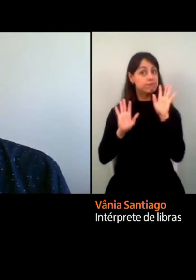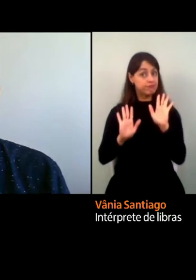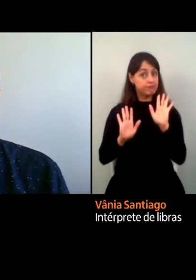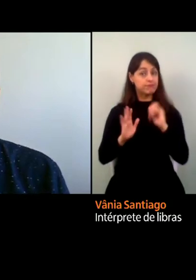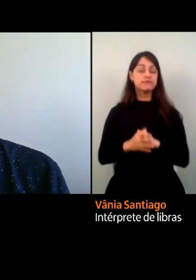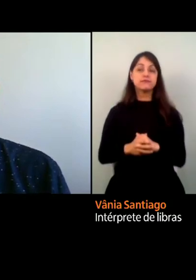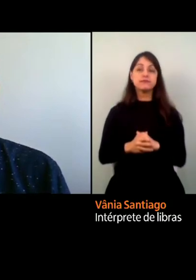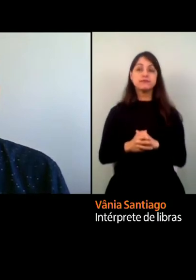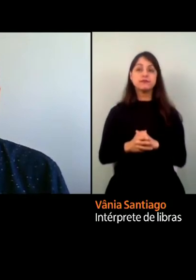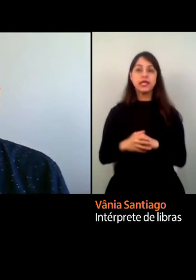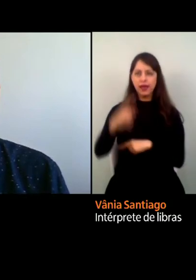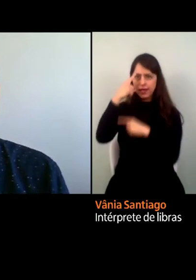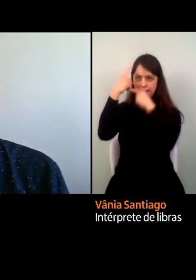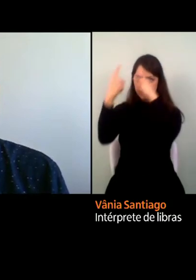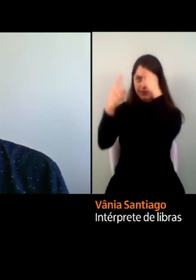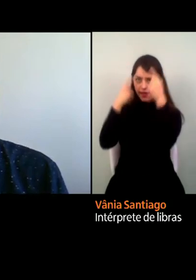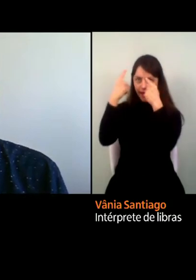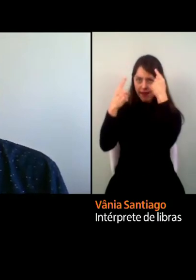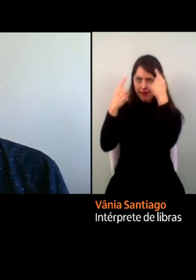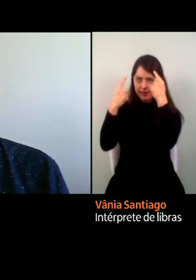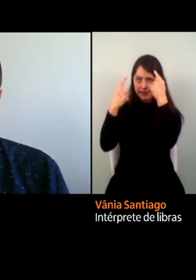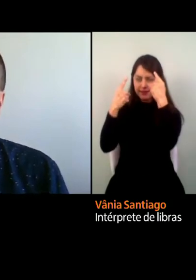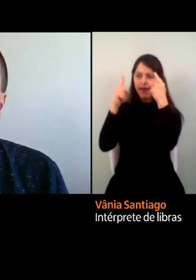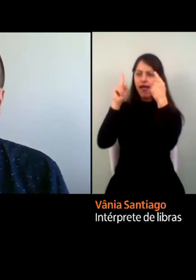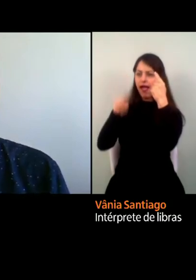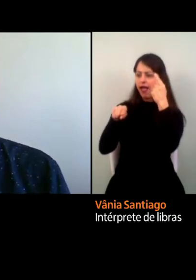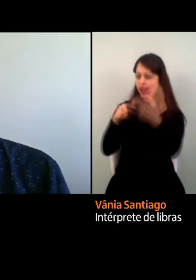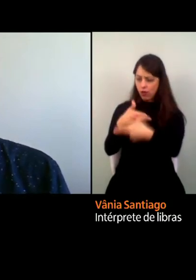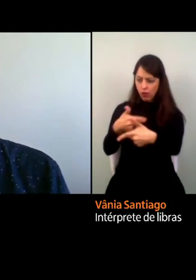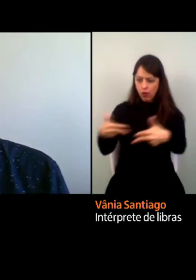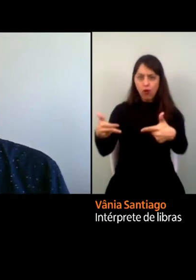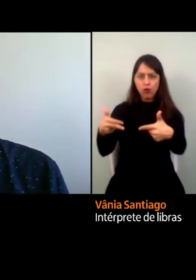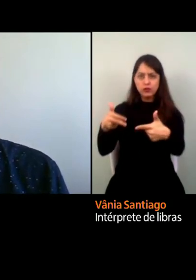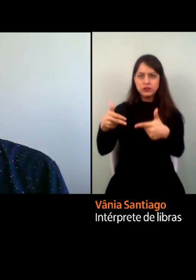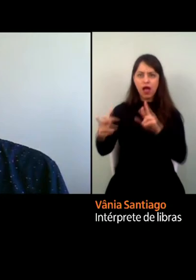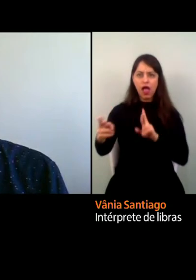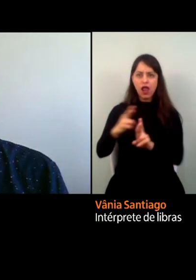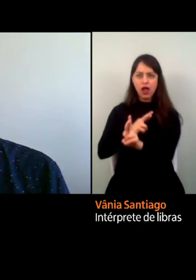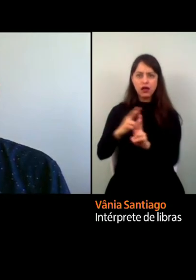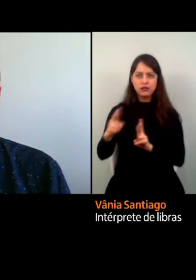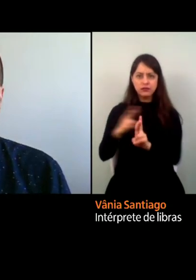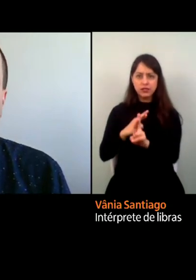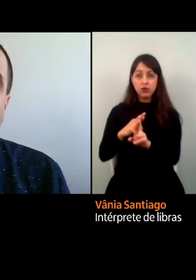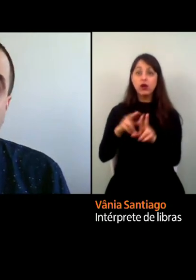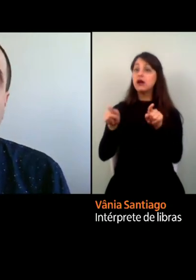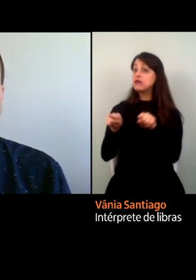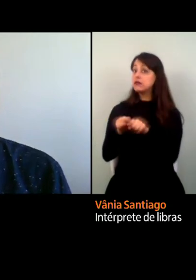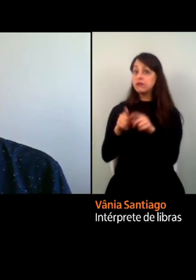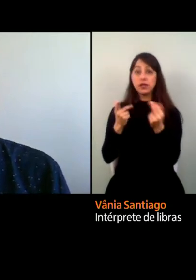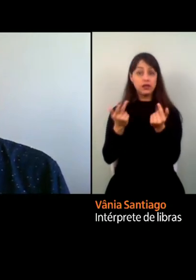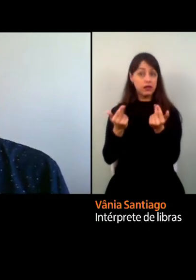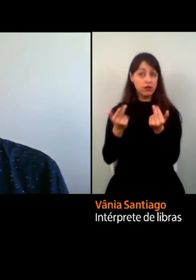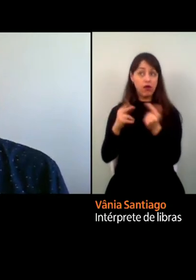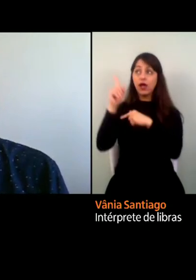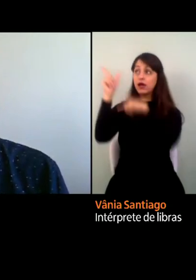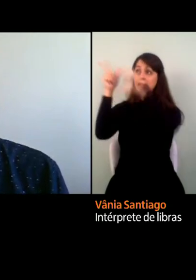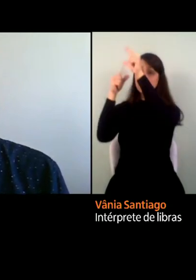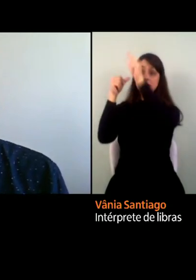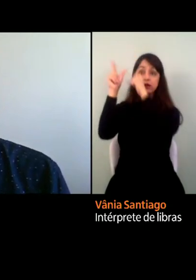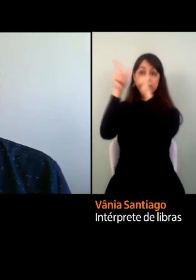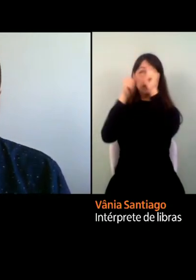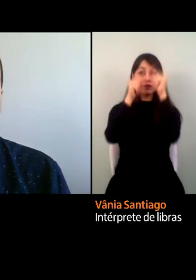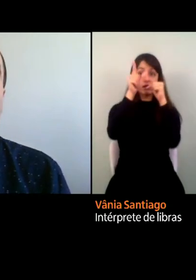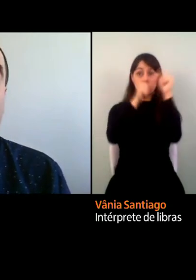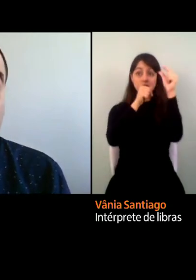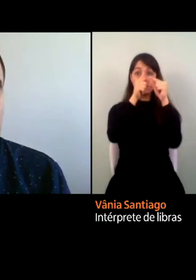ideias se relacionam com as coisas, assim como as constelações se relacionam com as